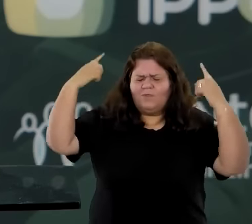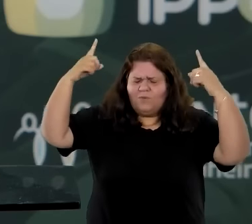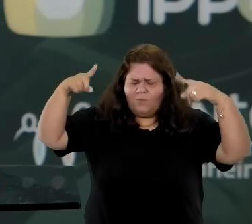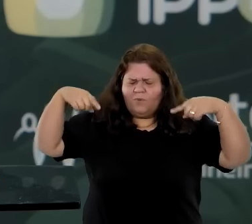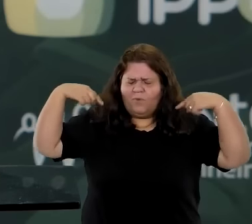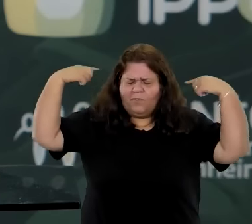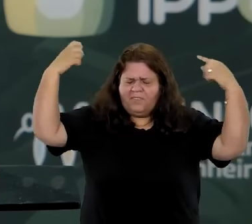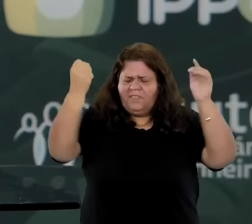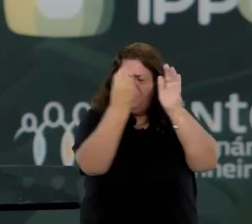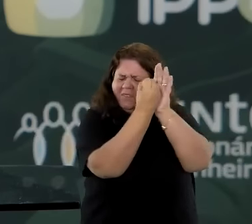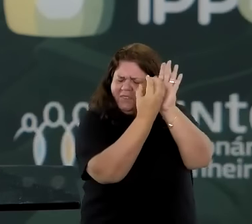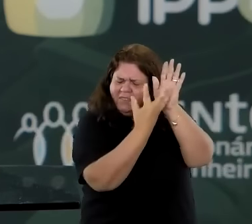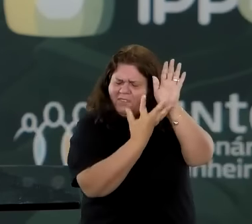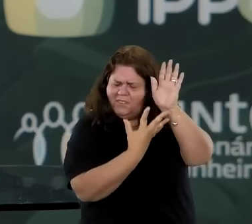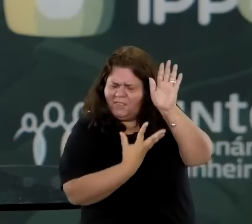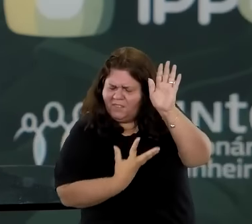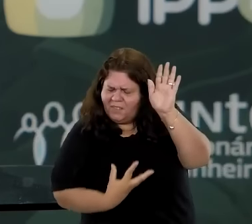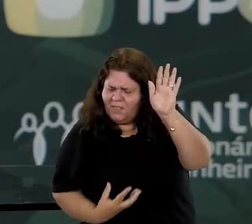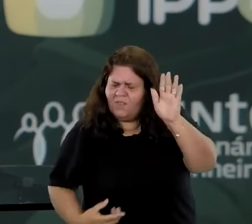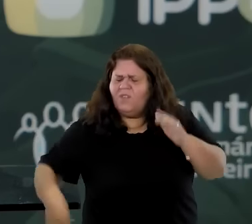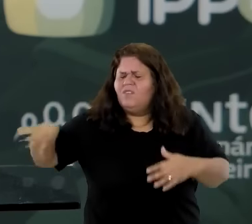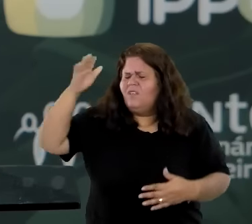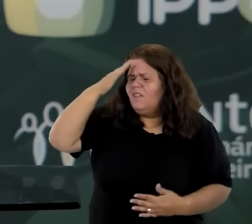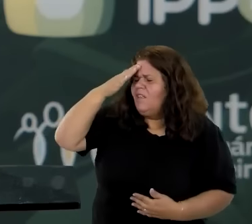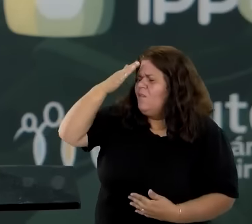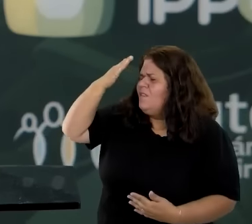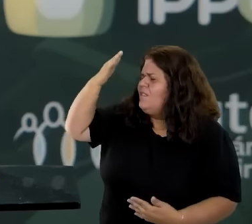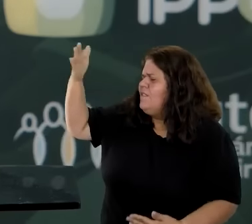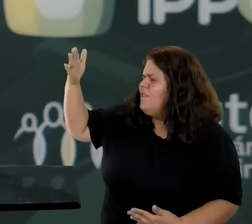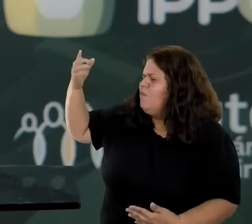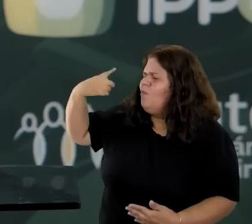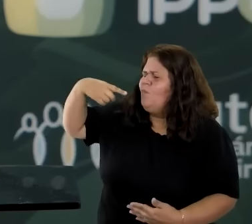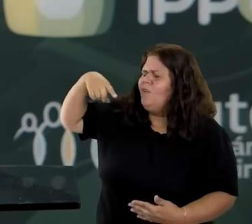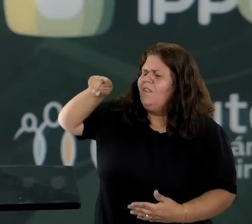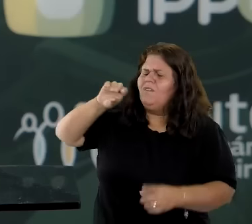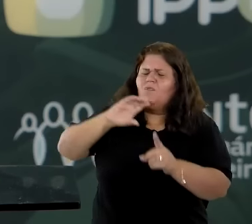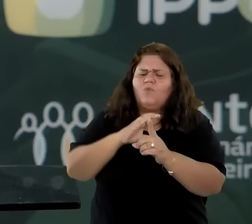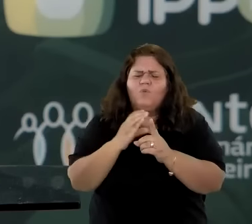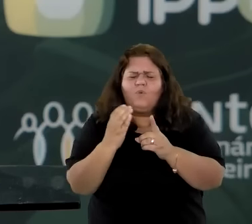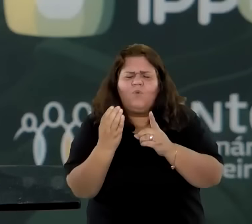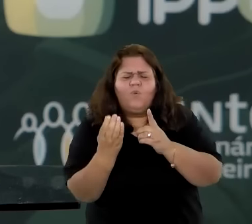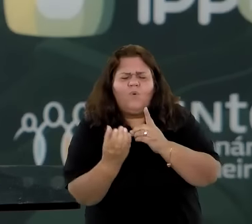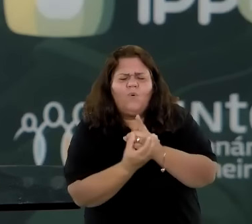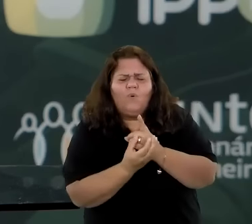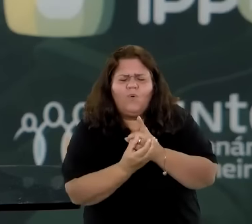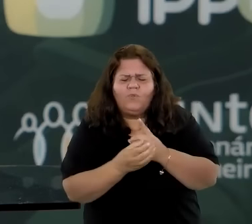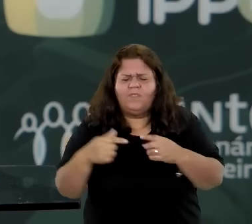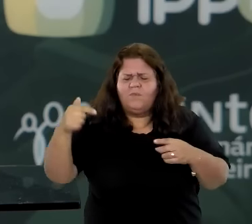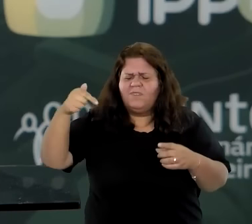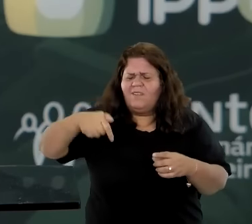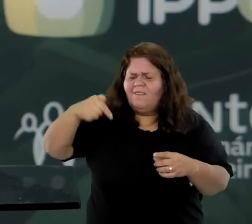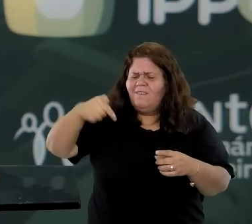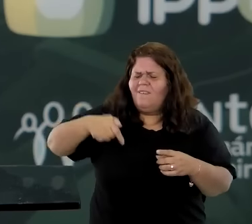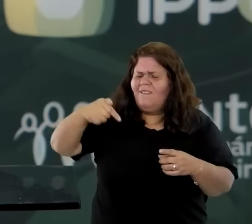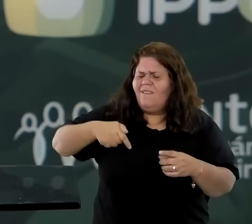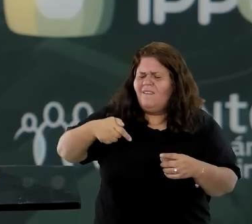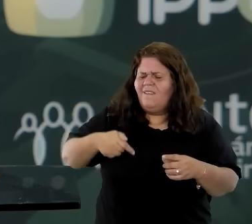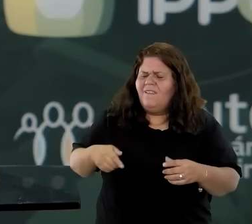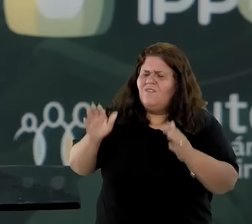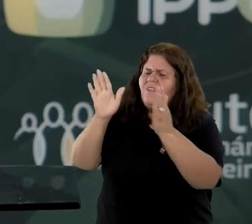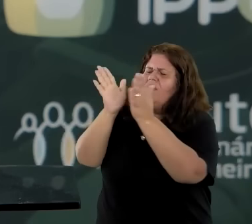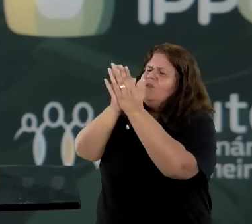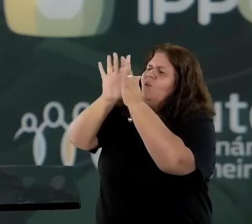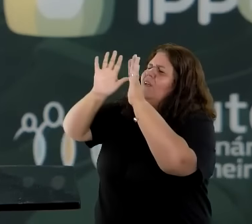Cordeiro. Nós te agradecemos porque hoje podemos oferecer-te um culto em espírito e em verdade. Nós